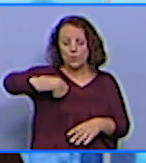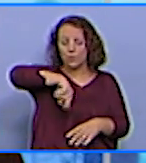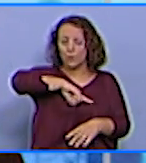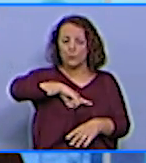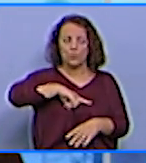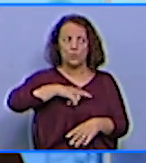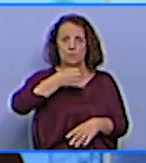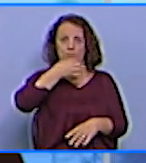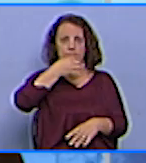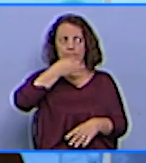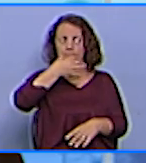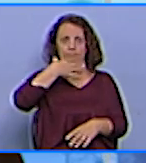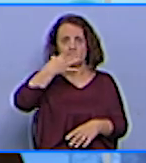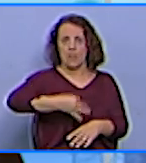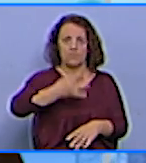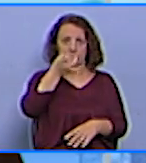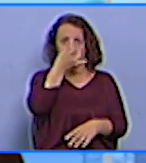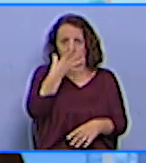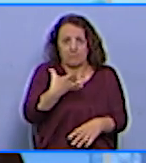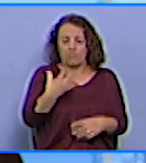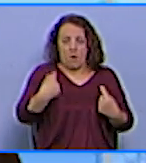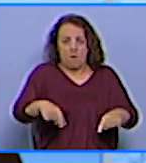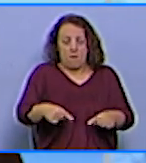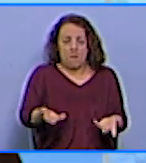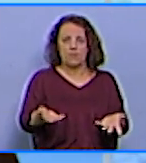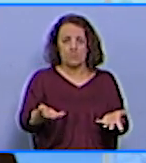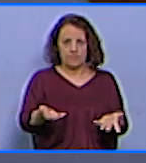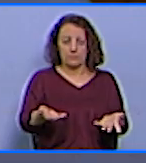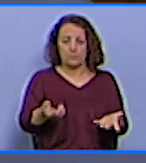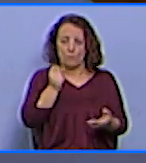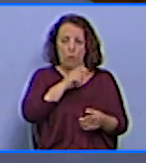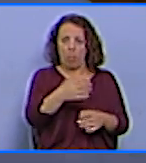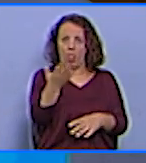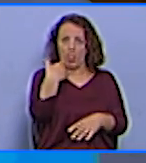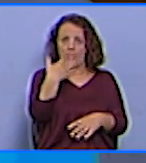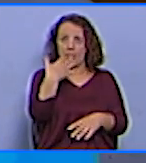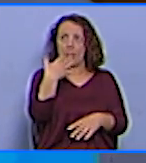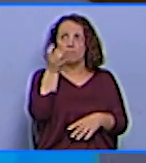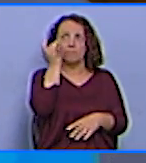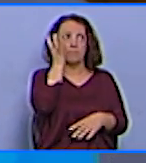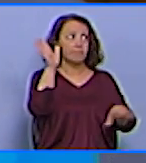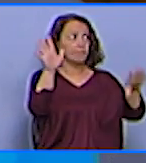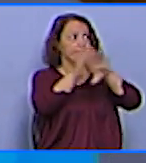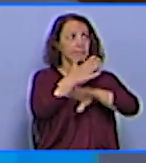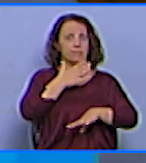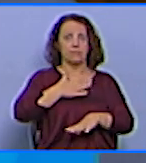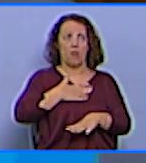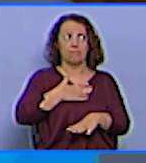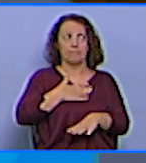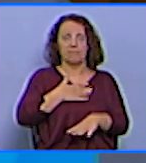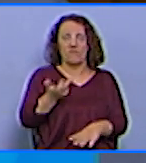muito frágeis e que algo tão invisível nos torna assim tão